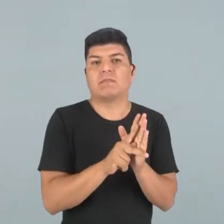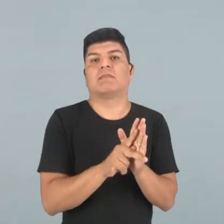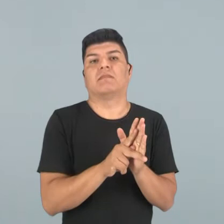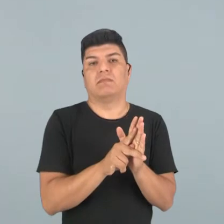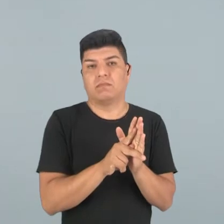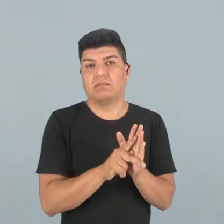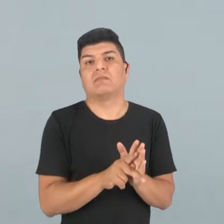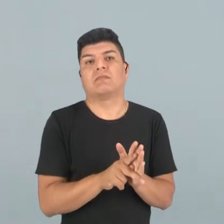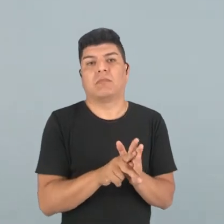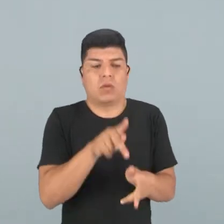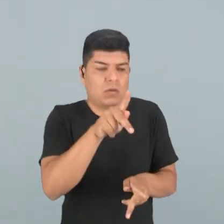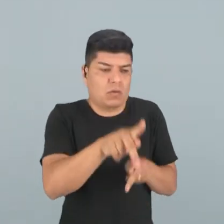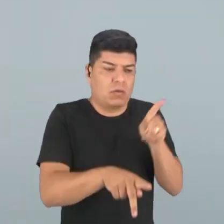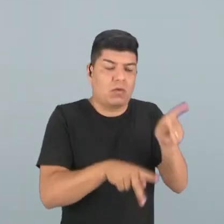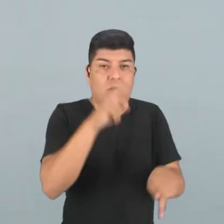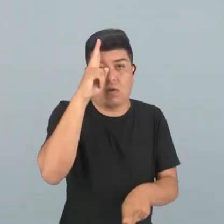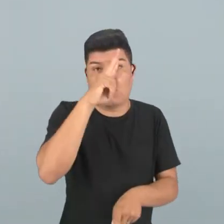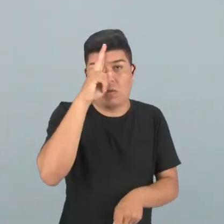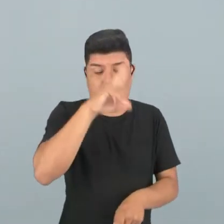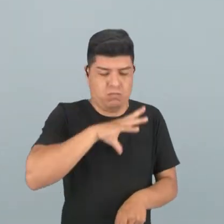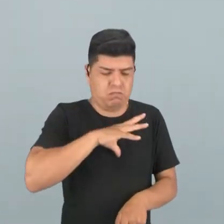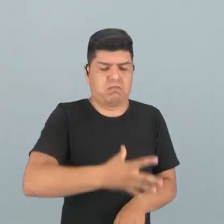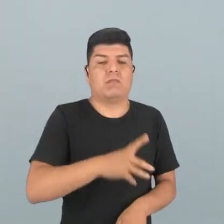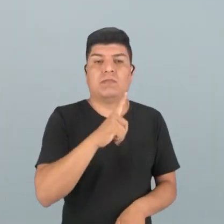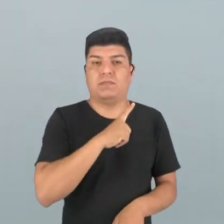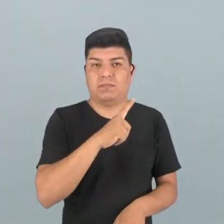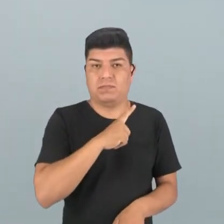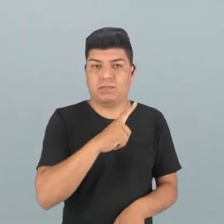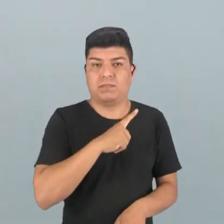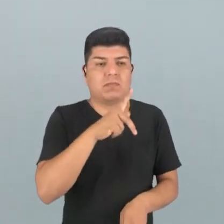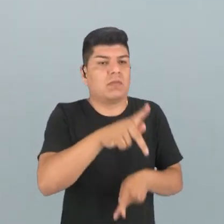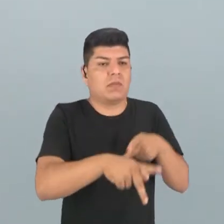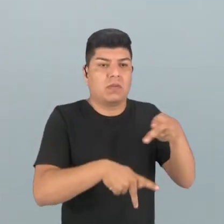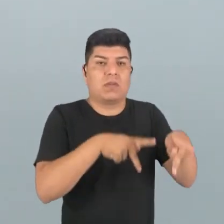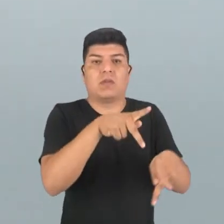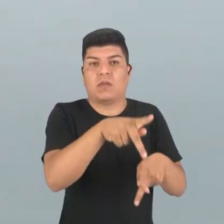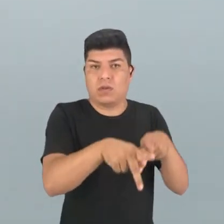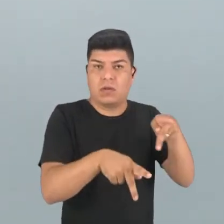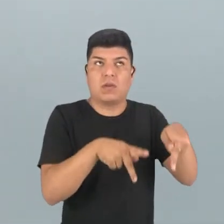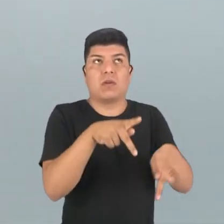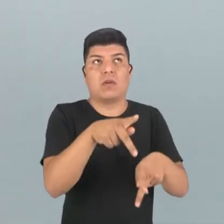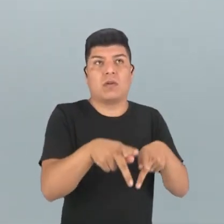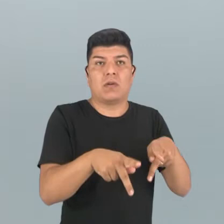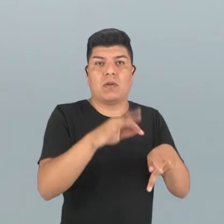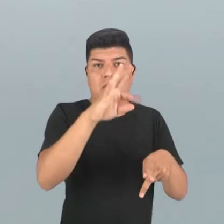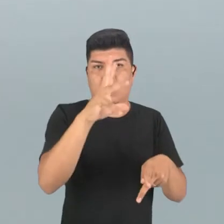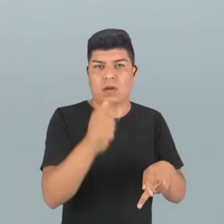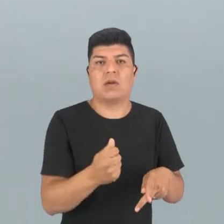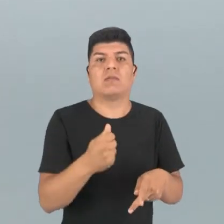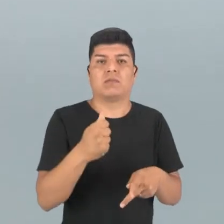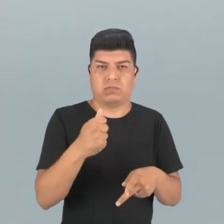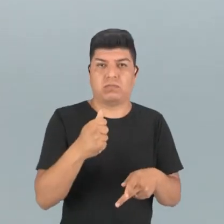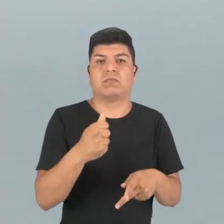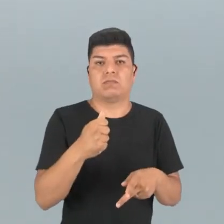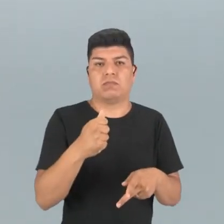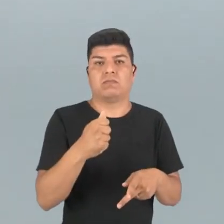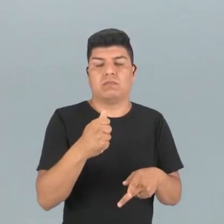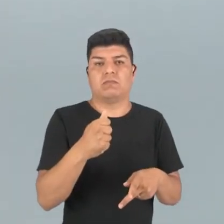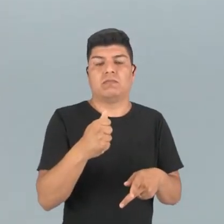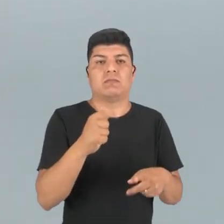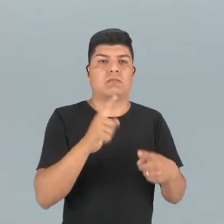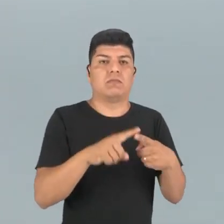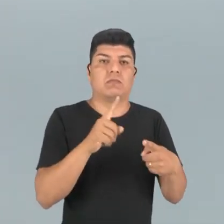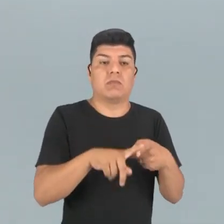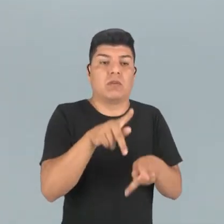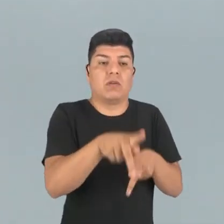história do meu povo. Tenho muito orgulho de fazer parte desse povo, né? De ser afrodescendentes, porque é um